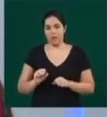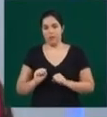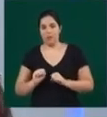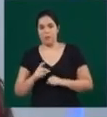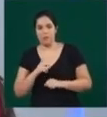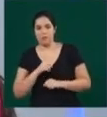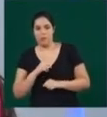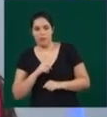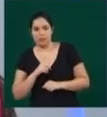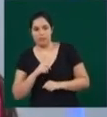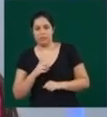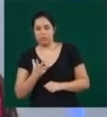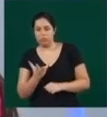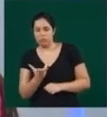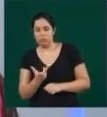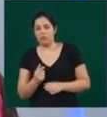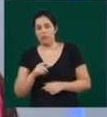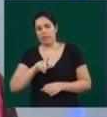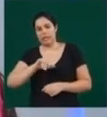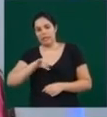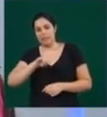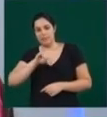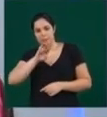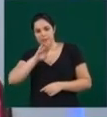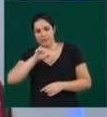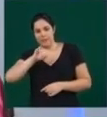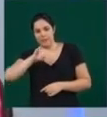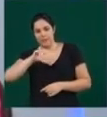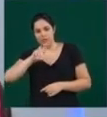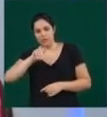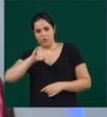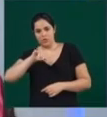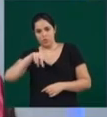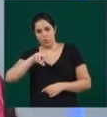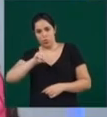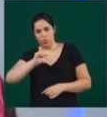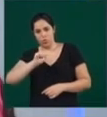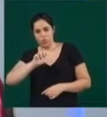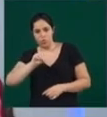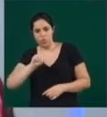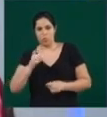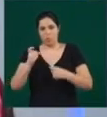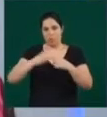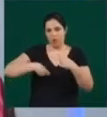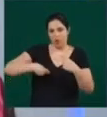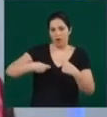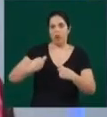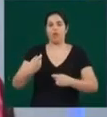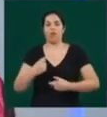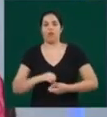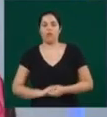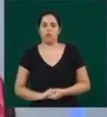atos libidinosos, o ato em si sexual, o abuso, né,